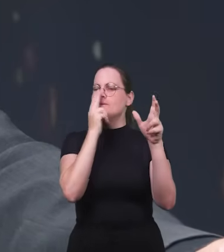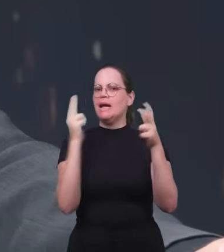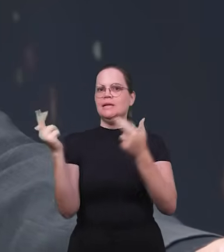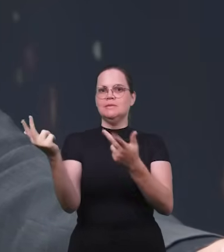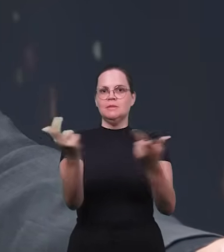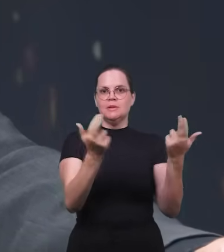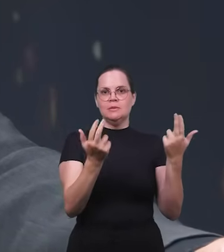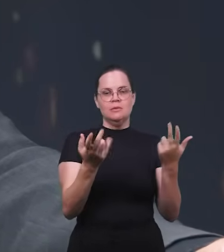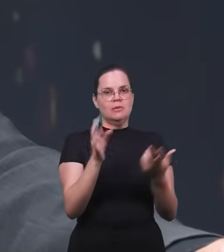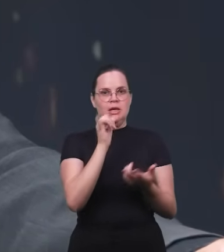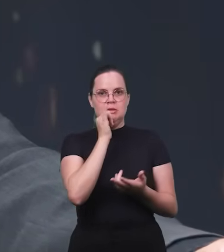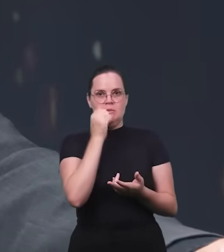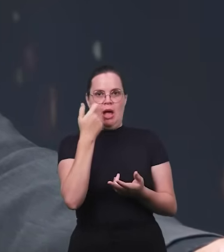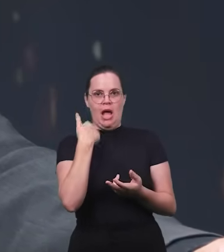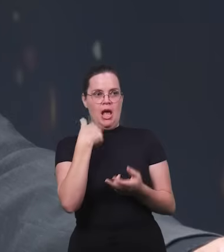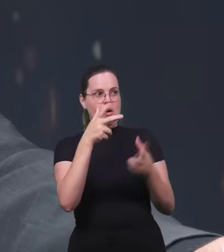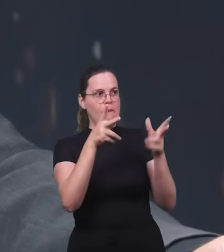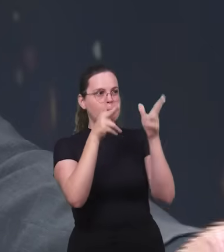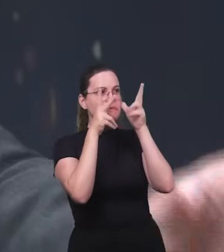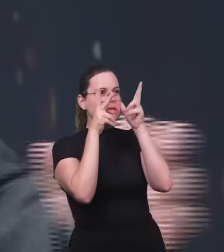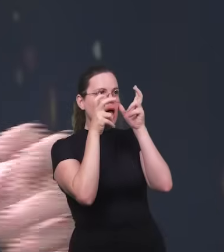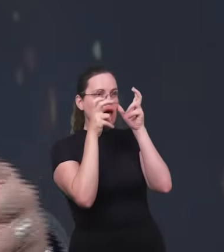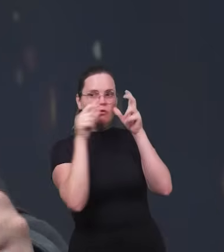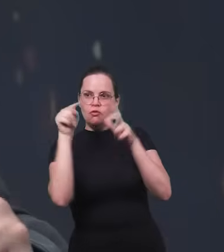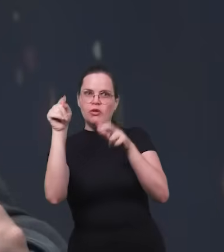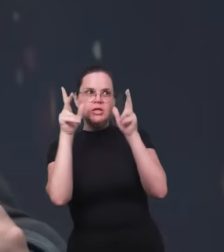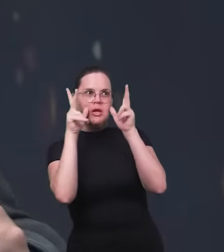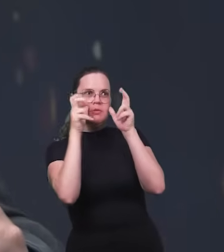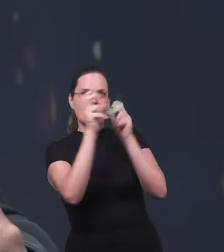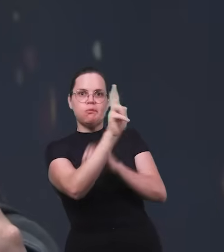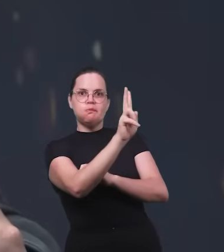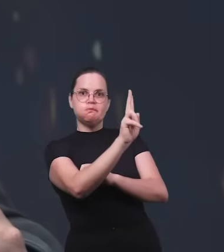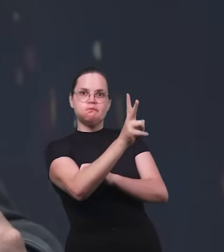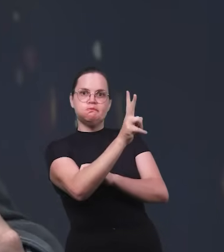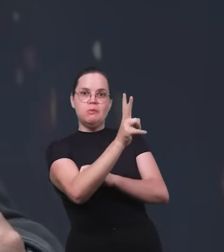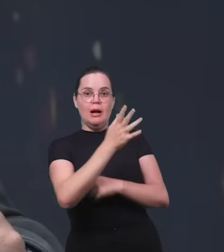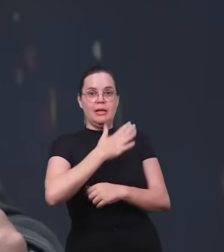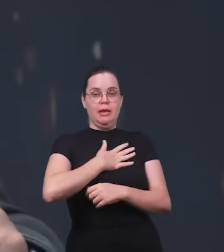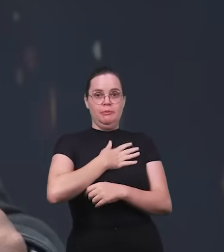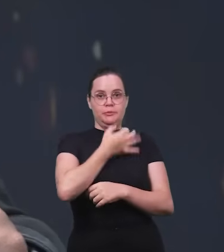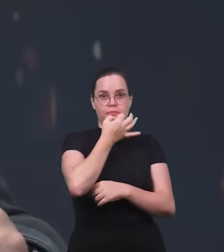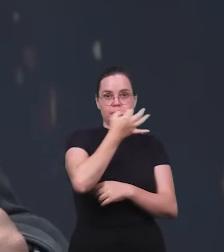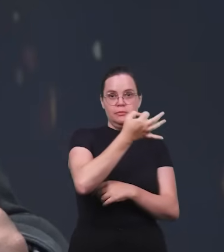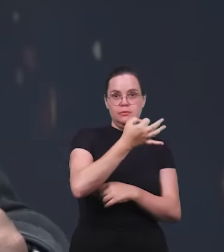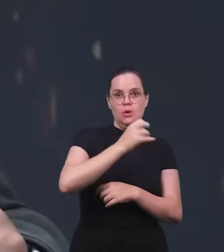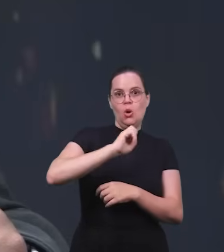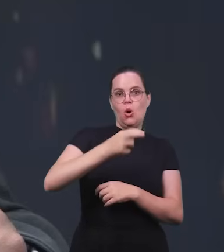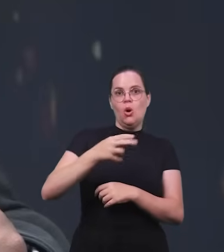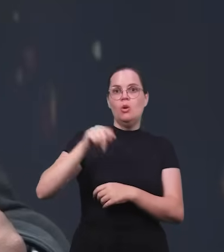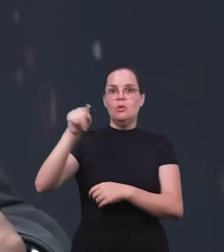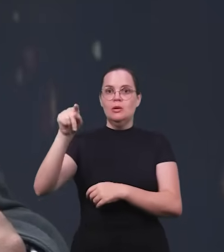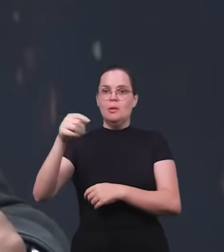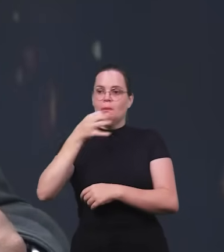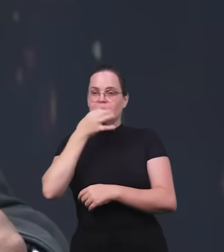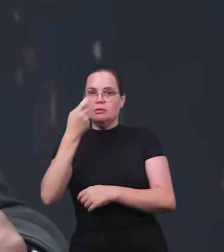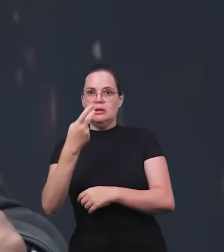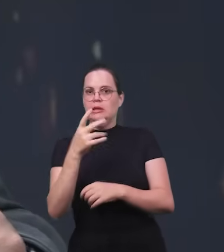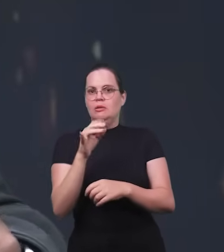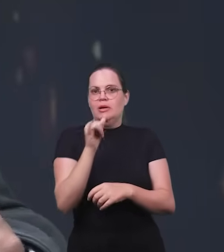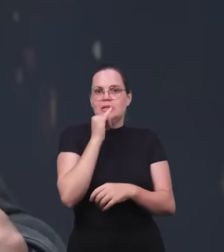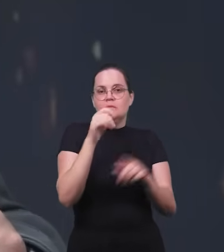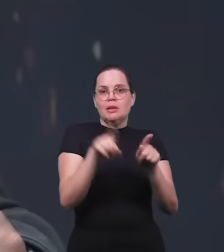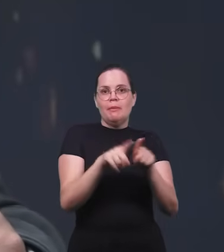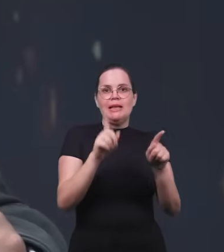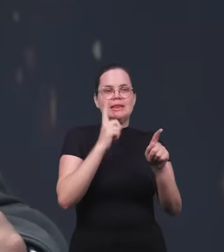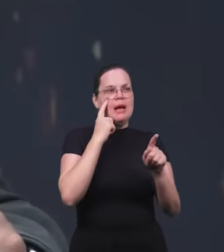gente consegue observar, tirar as nossas conclusões, a gente consegue determinar causa e efeito. Por exemplo, se eu soltar esse controle, ele vai cair,